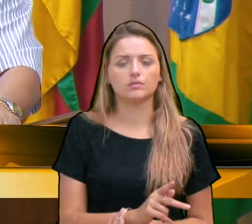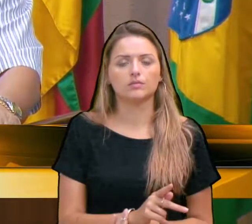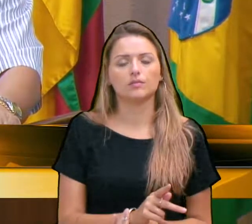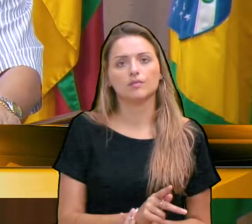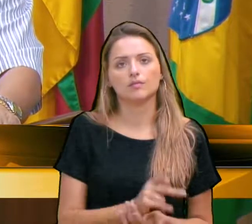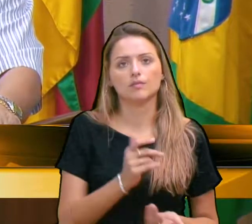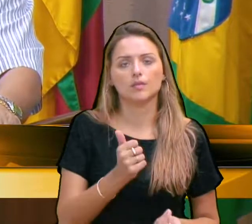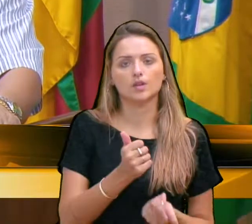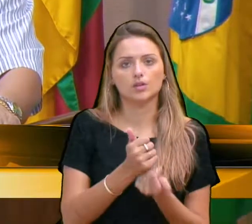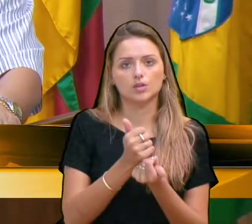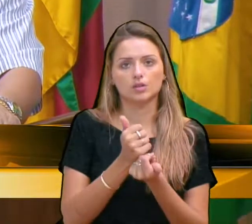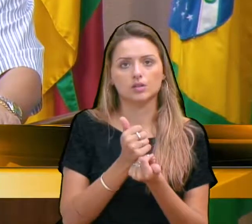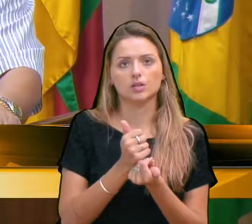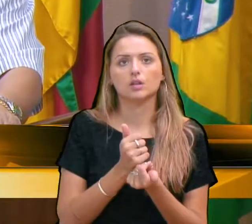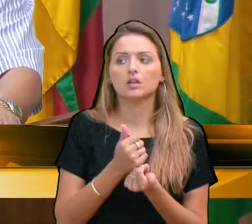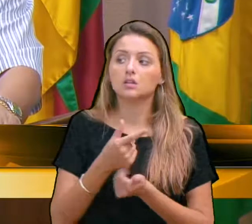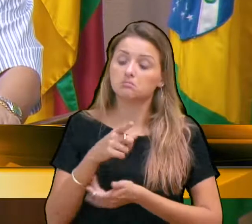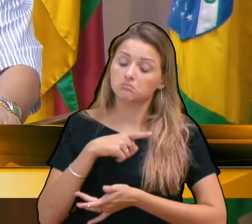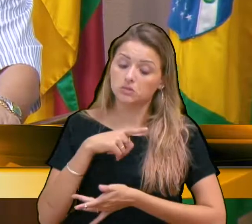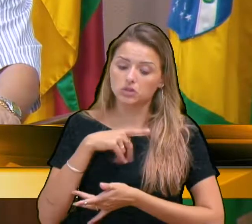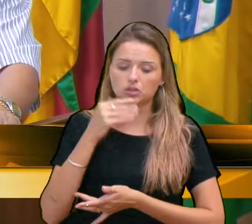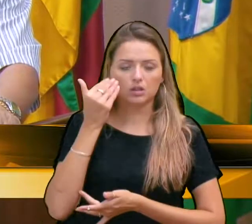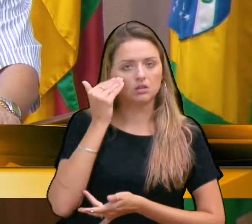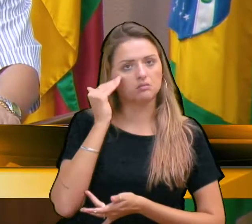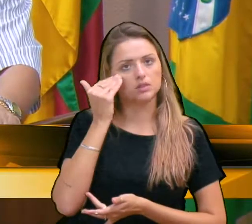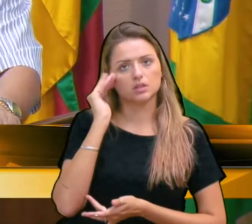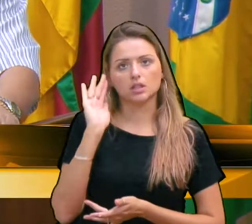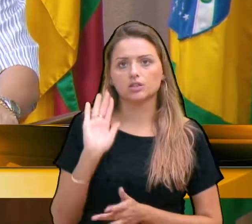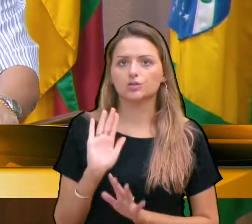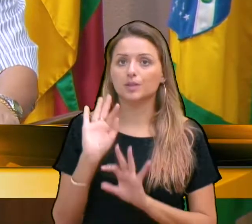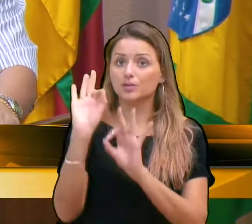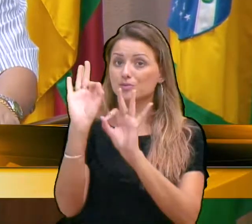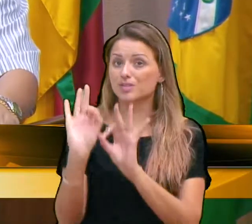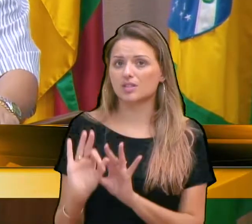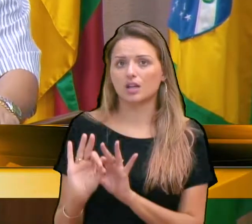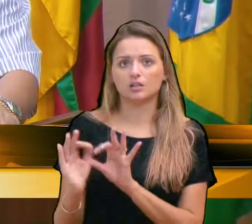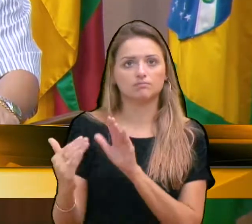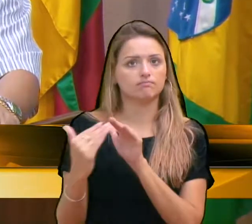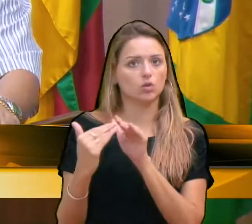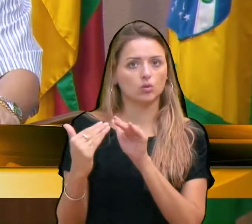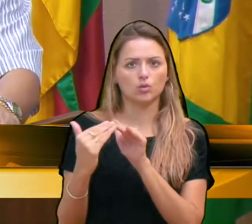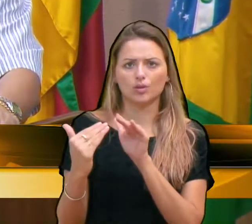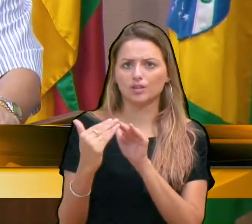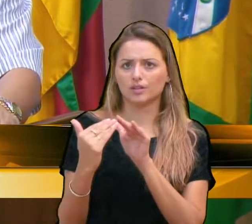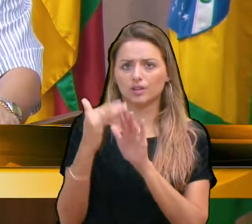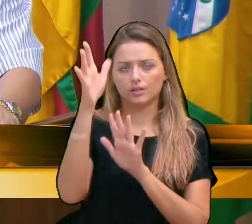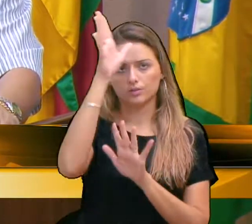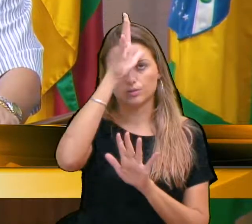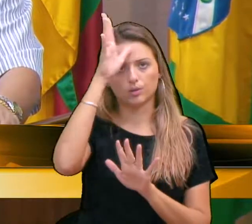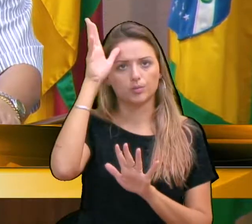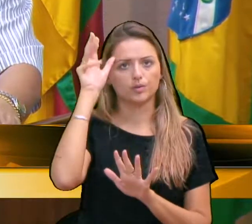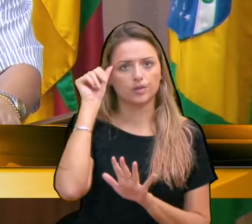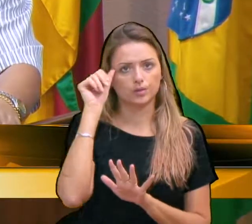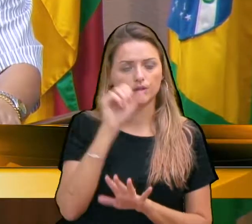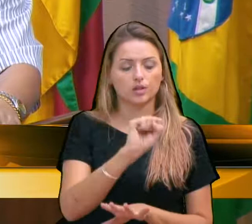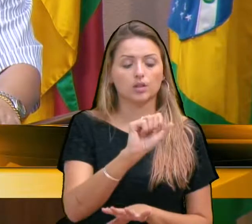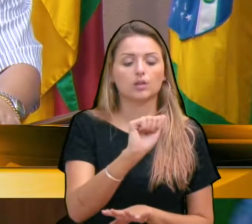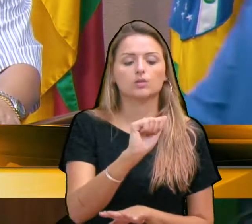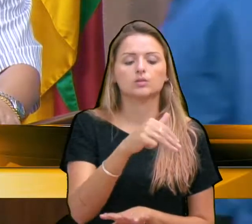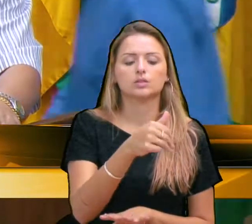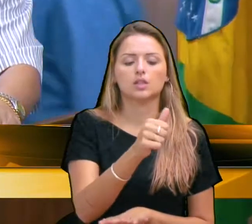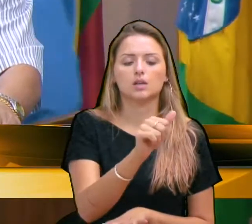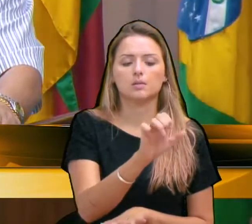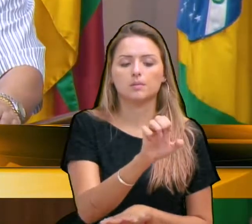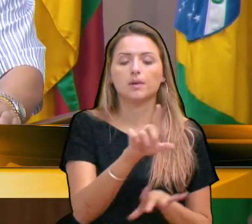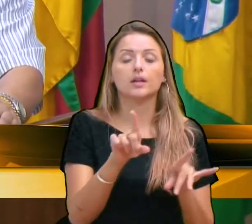direção, esse entendimento era um entendimento acertado com a administração. O SAMAI também,